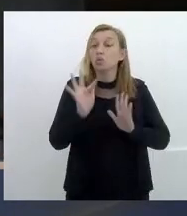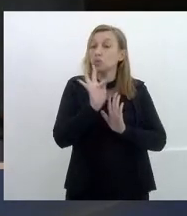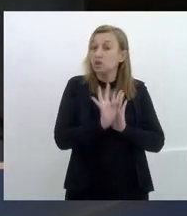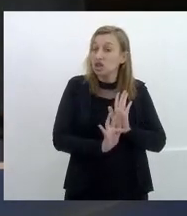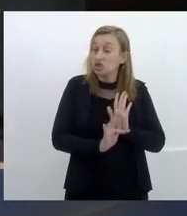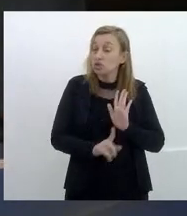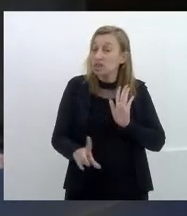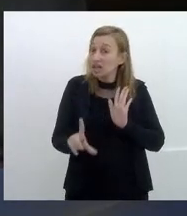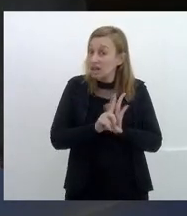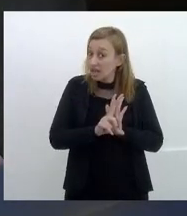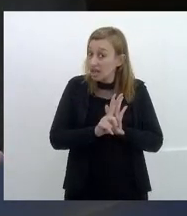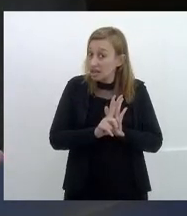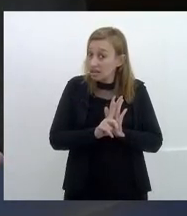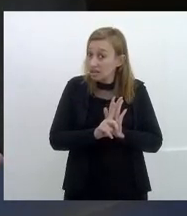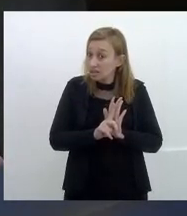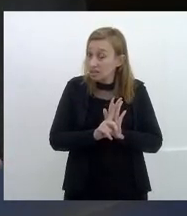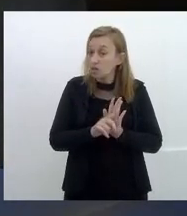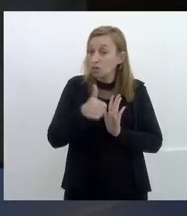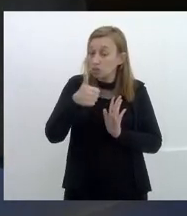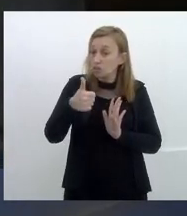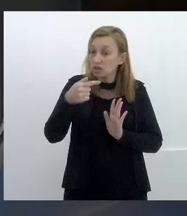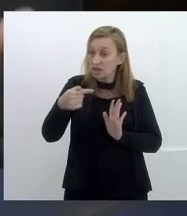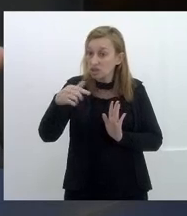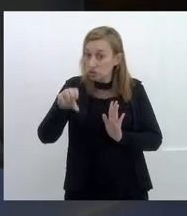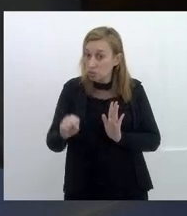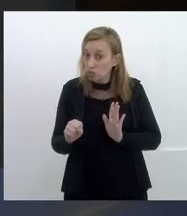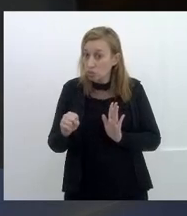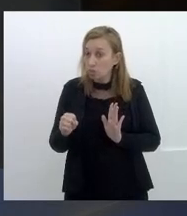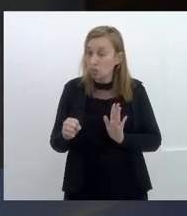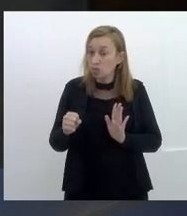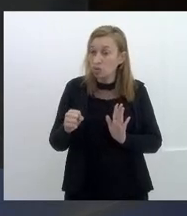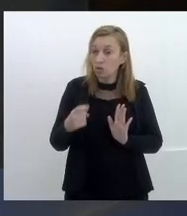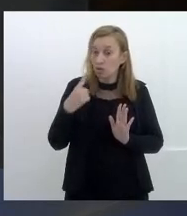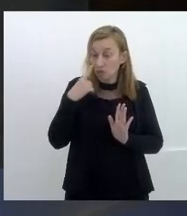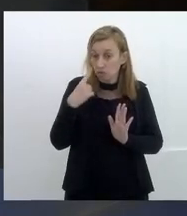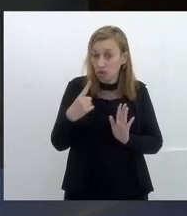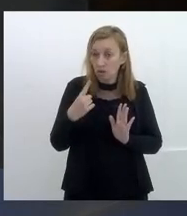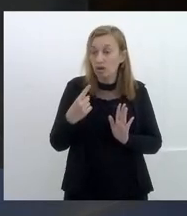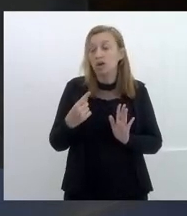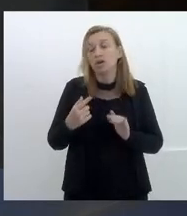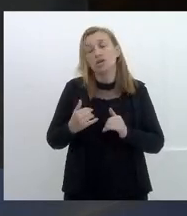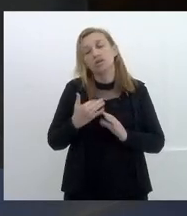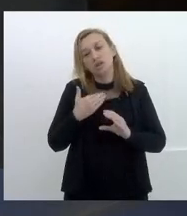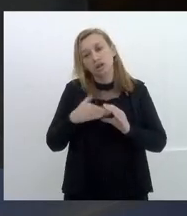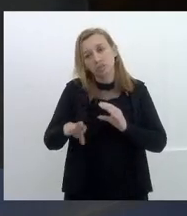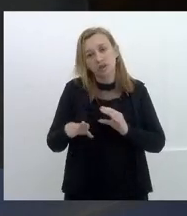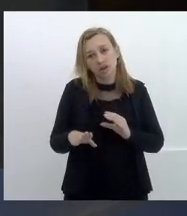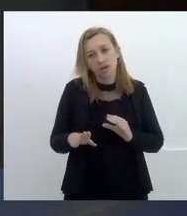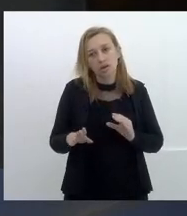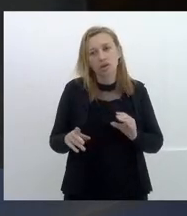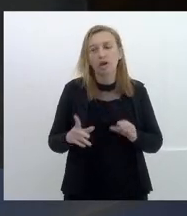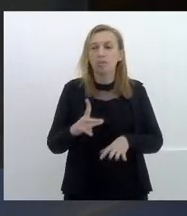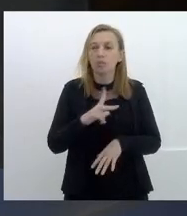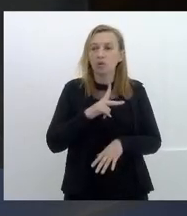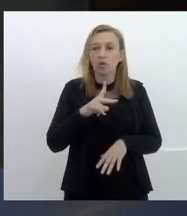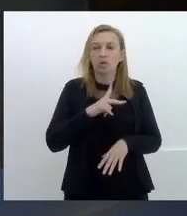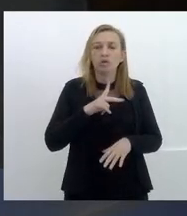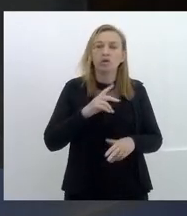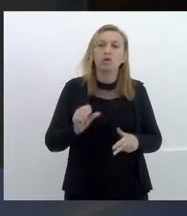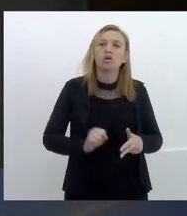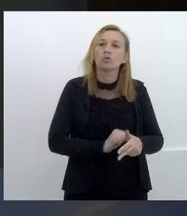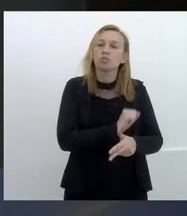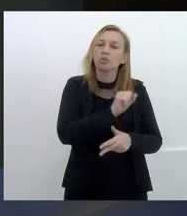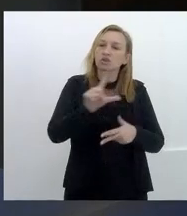texto da lei é 178 prevê isso nos cabe encaminhar para que a própria o